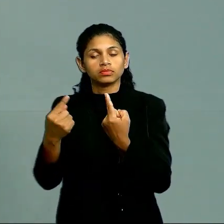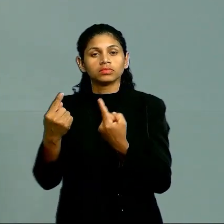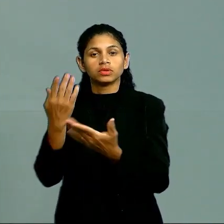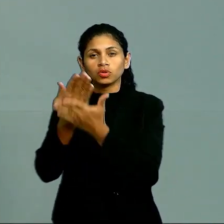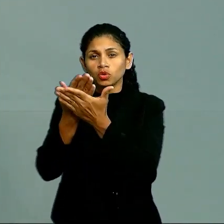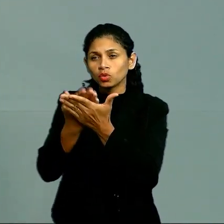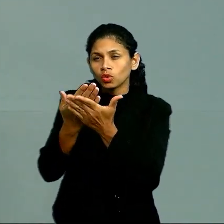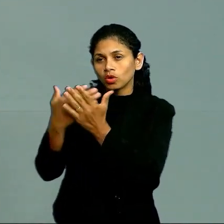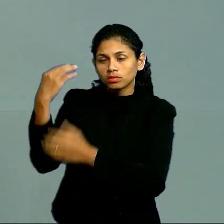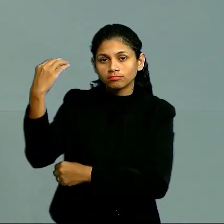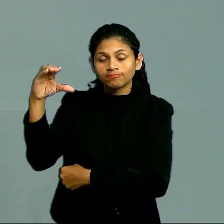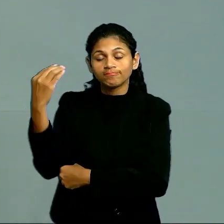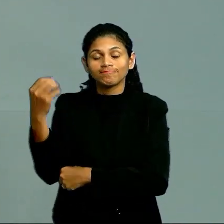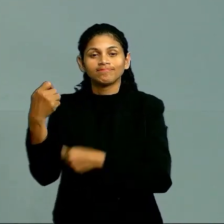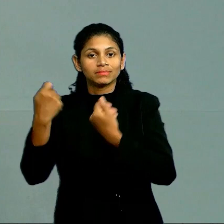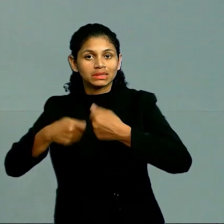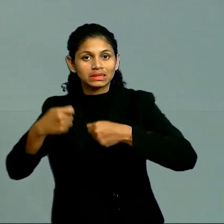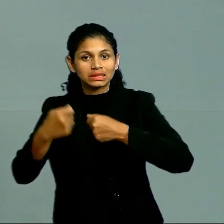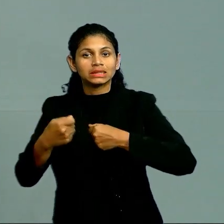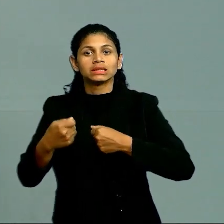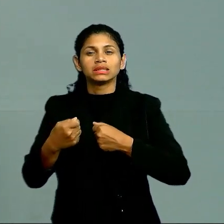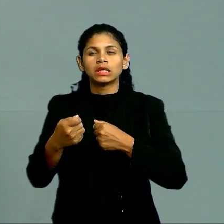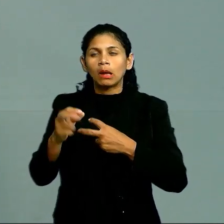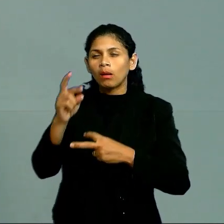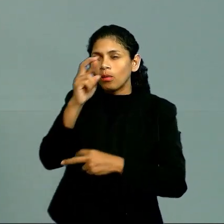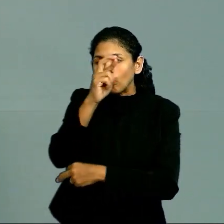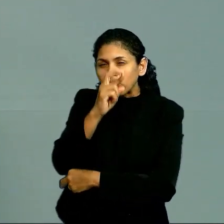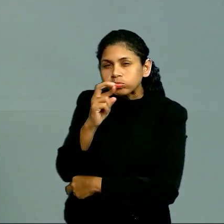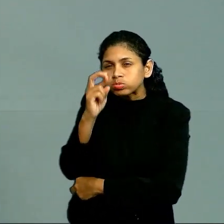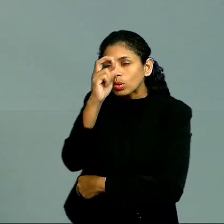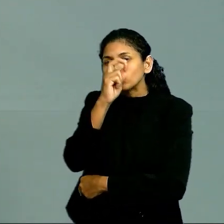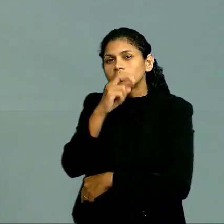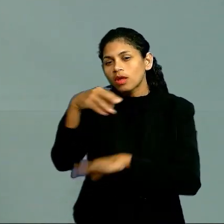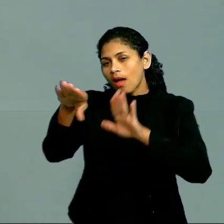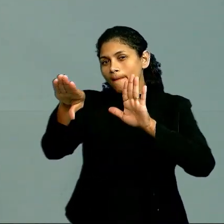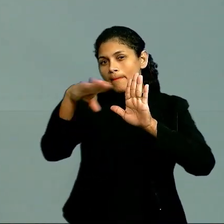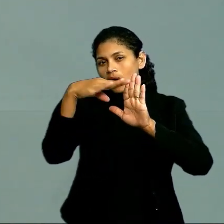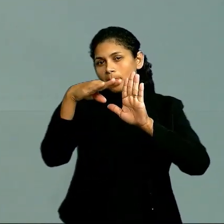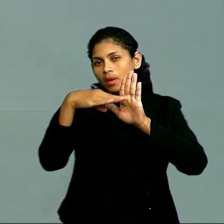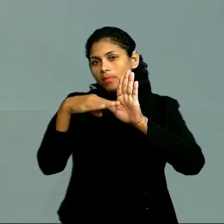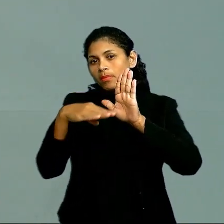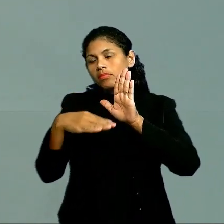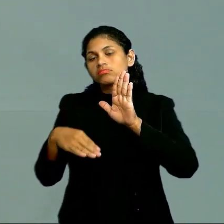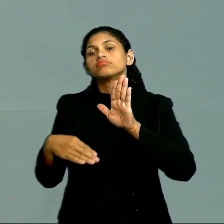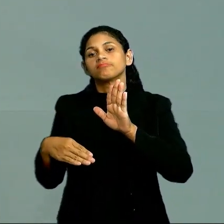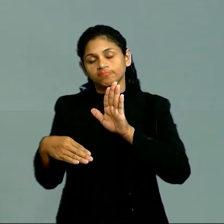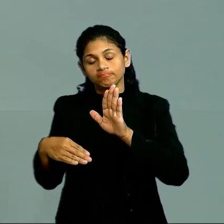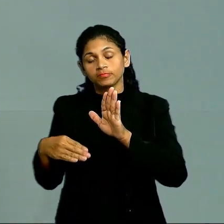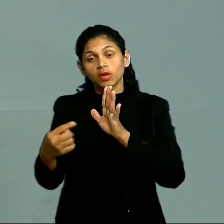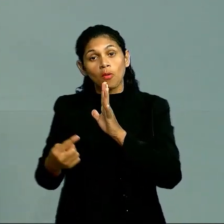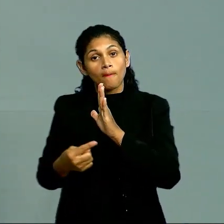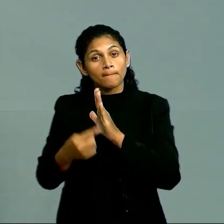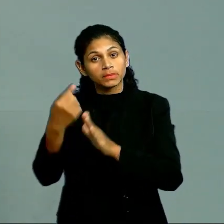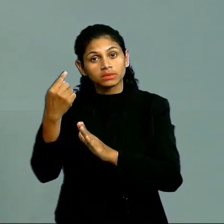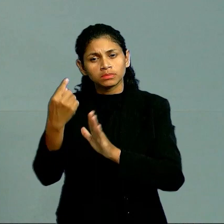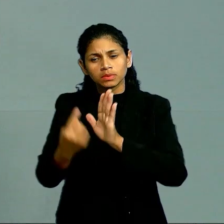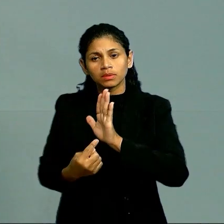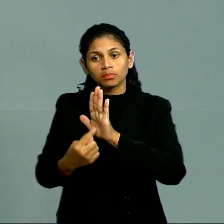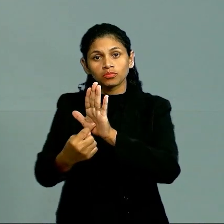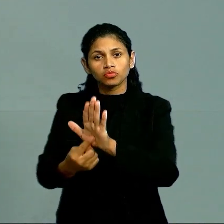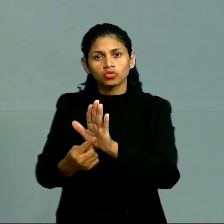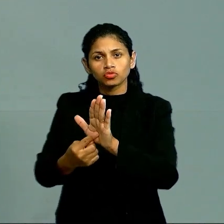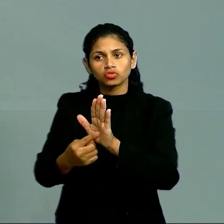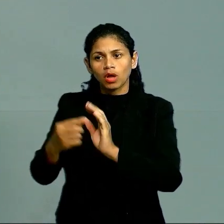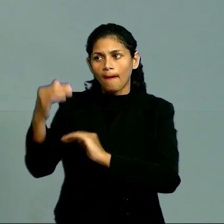de observar e classificá-lo. Inclusive, um dos primeiros a fazer a classificação foi Aristóteles.